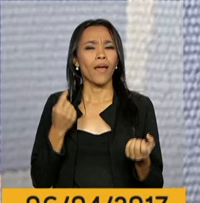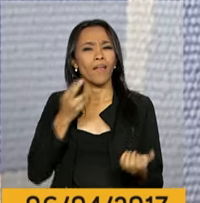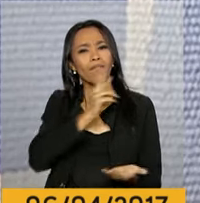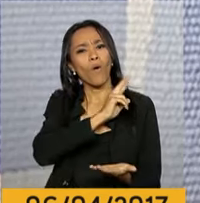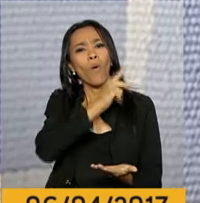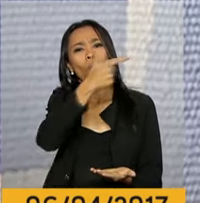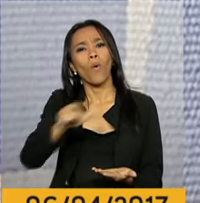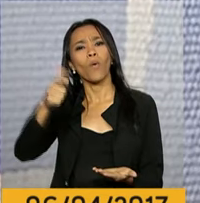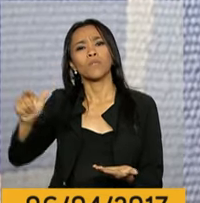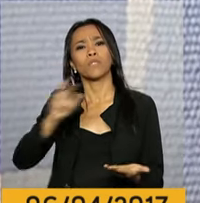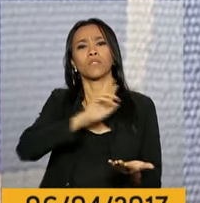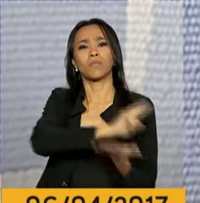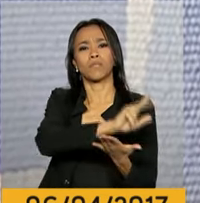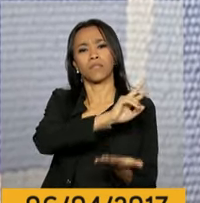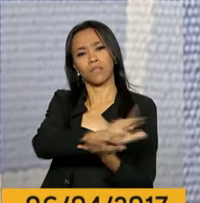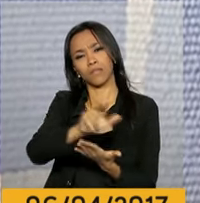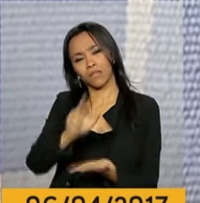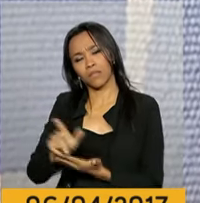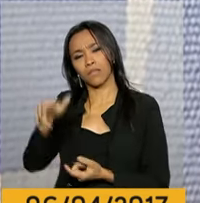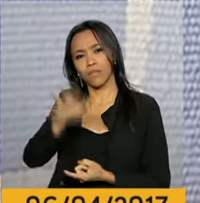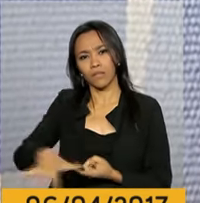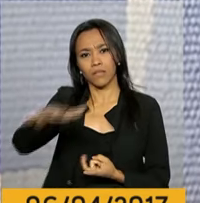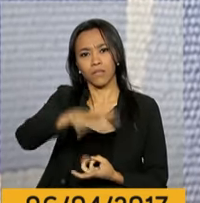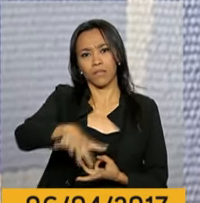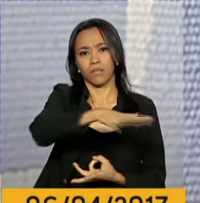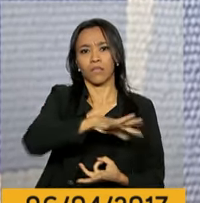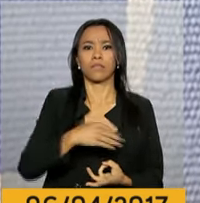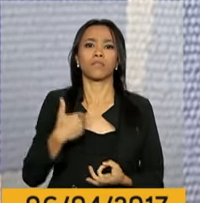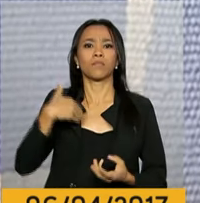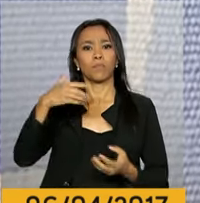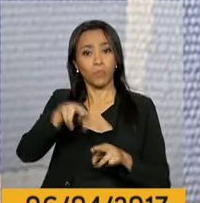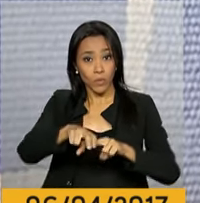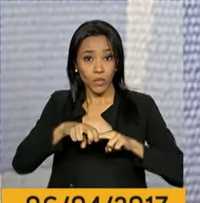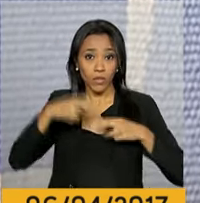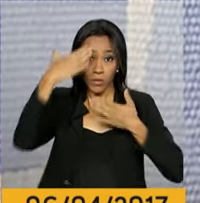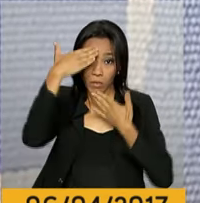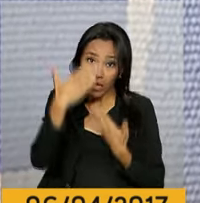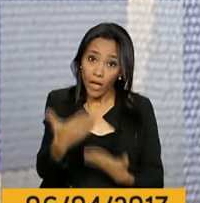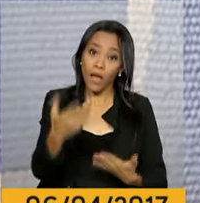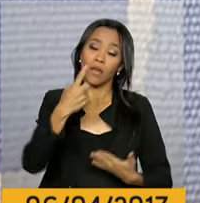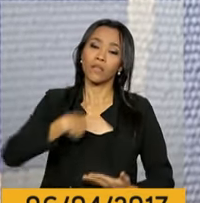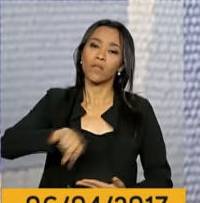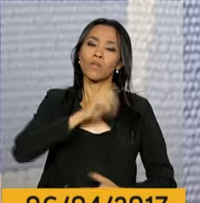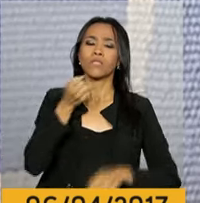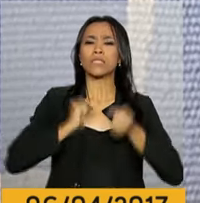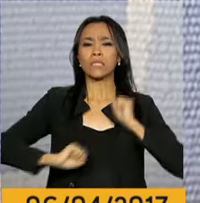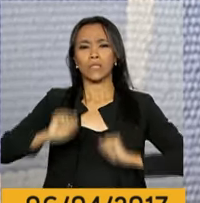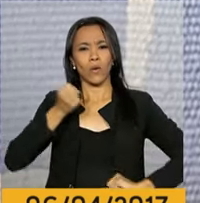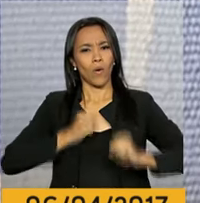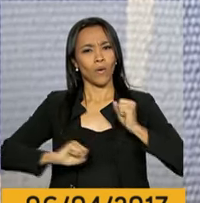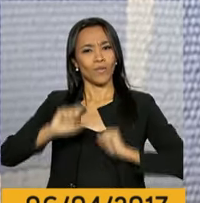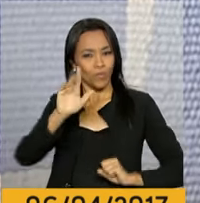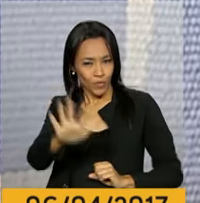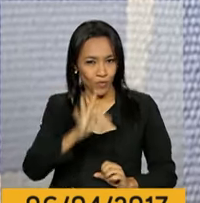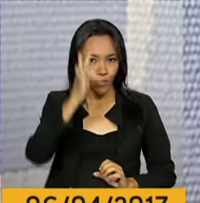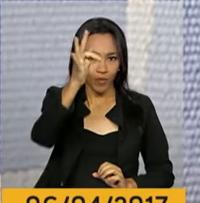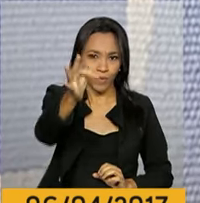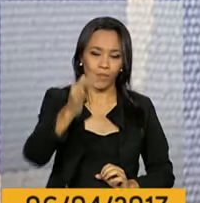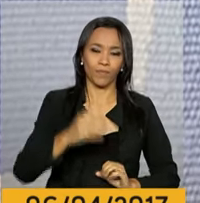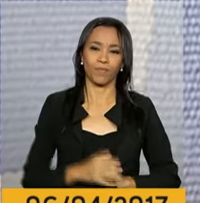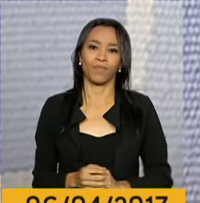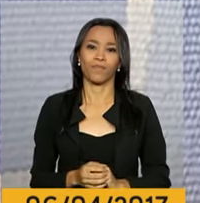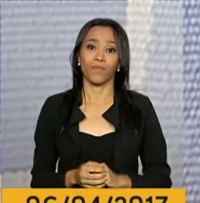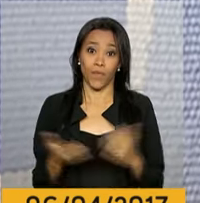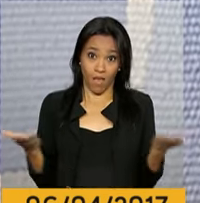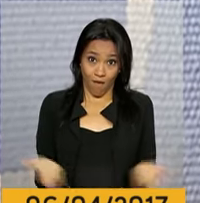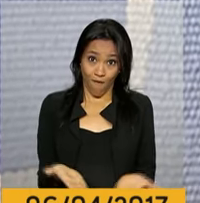de colaboração. Portanto, muito obrigado. Também estamos ansiosos pelo futuro.